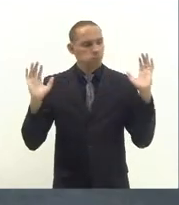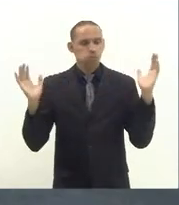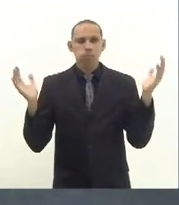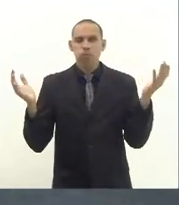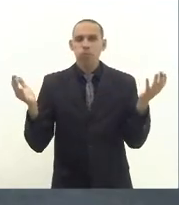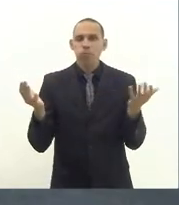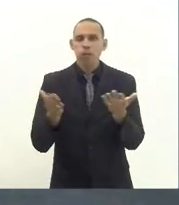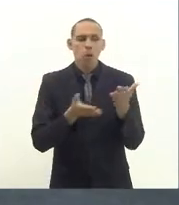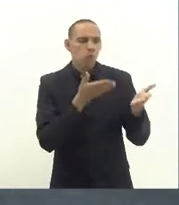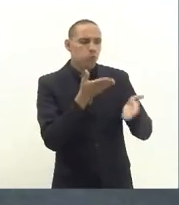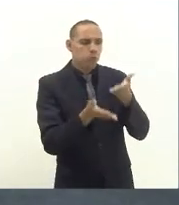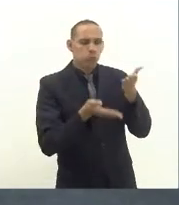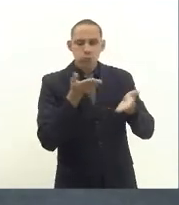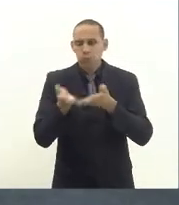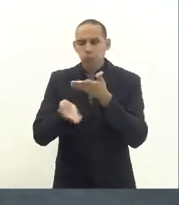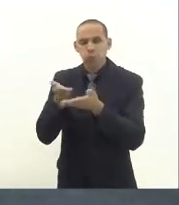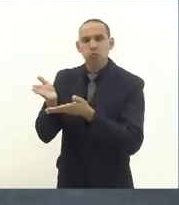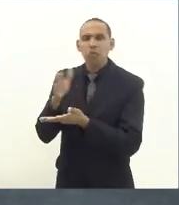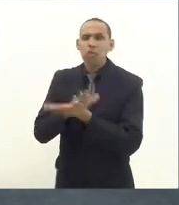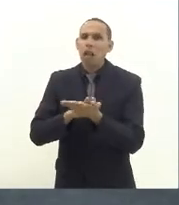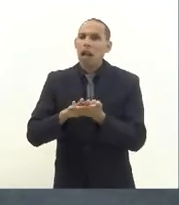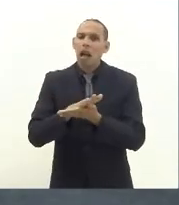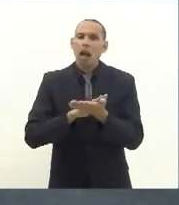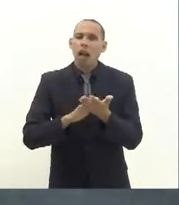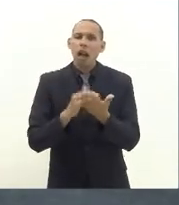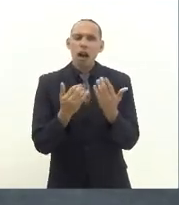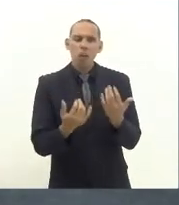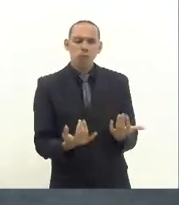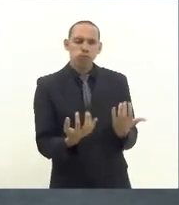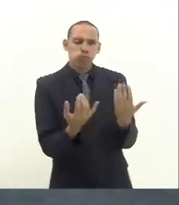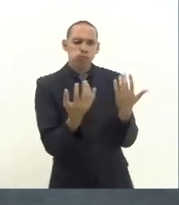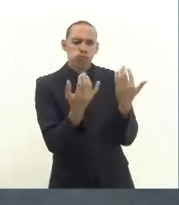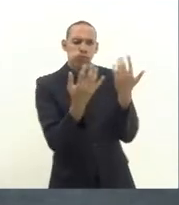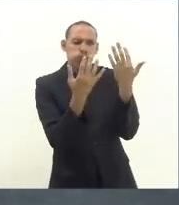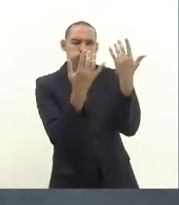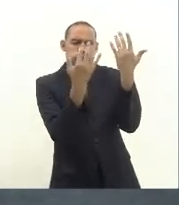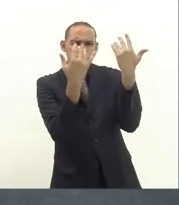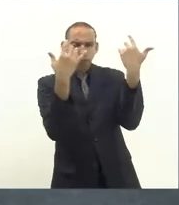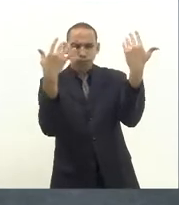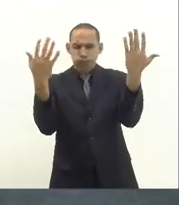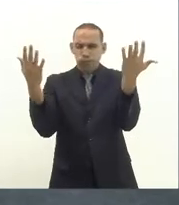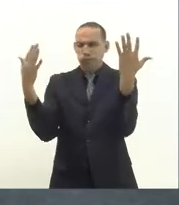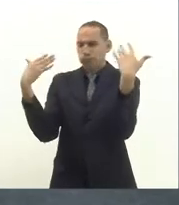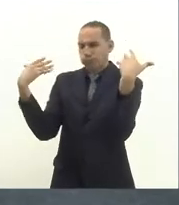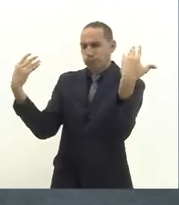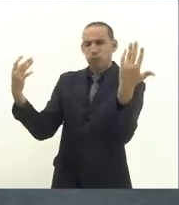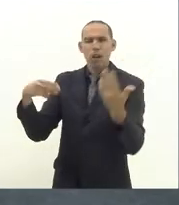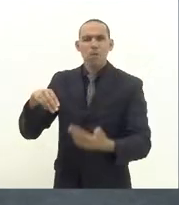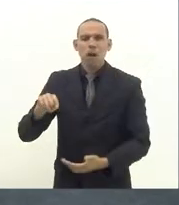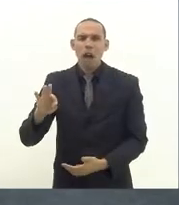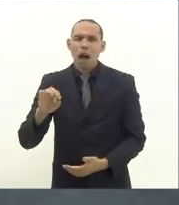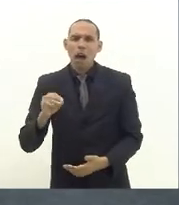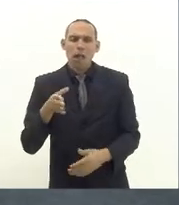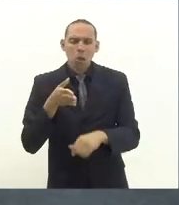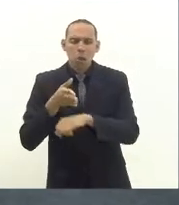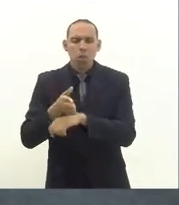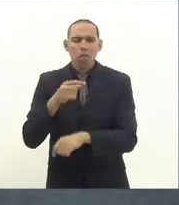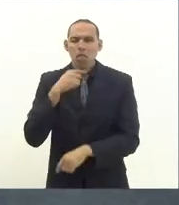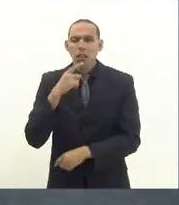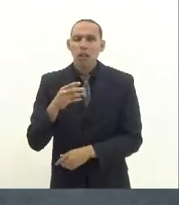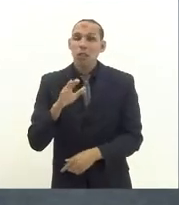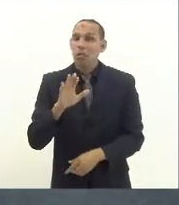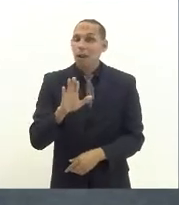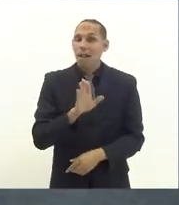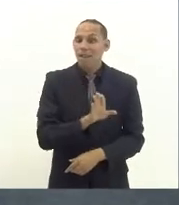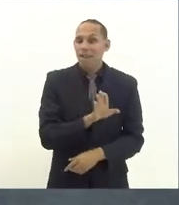não existe o cuidado de nem de você tirar o mato para que as pessoas consigam chegar a estação agora se a gente for